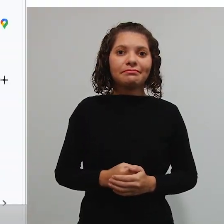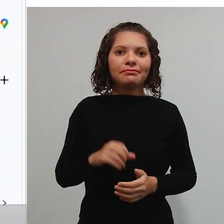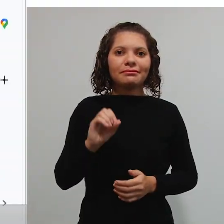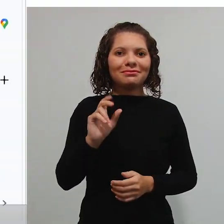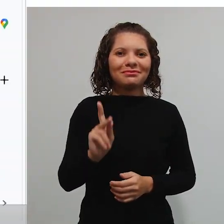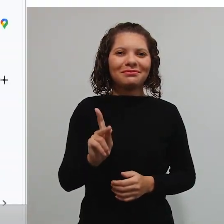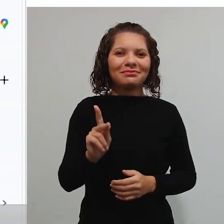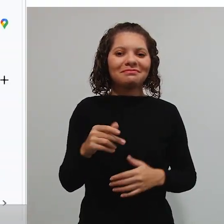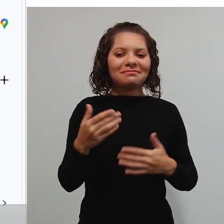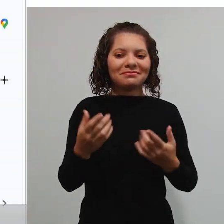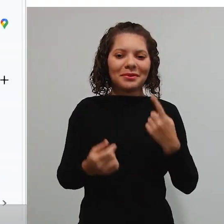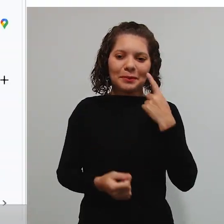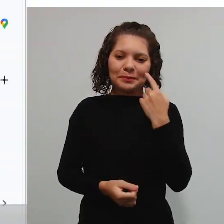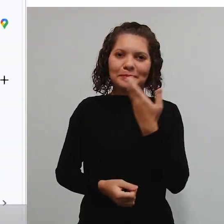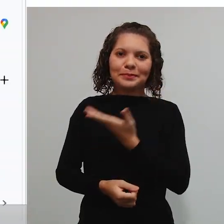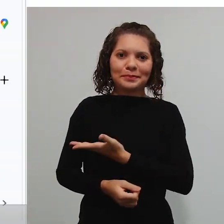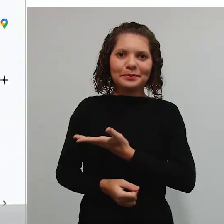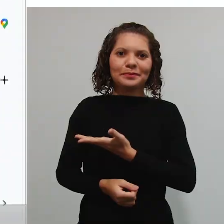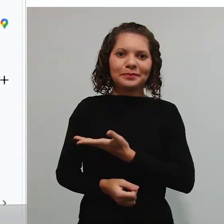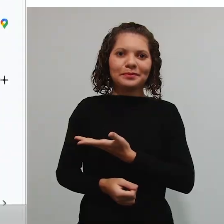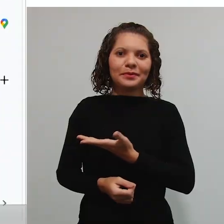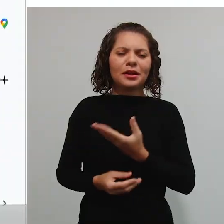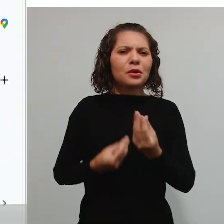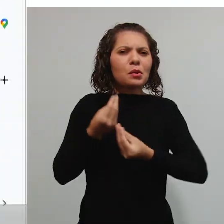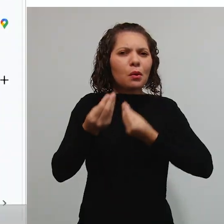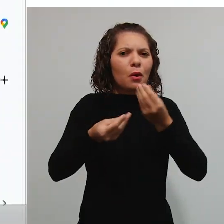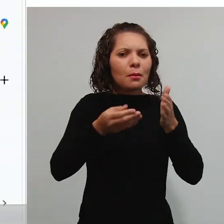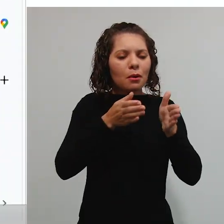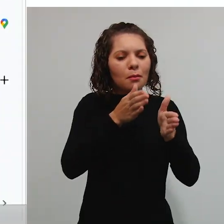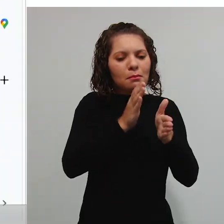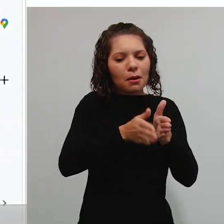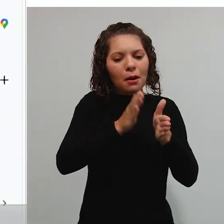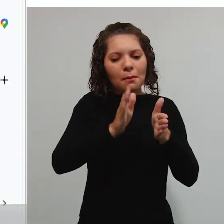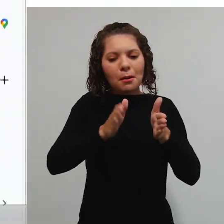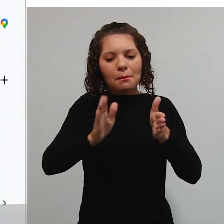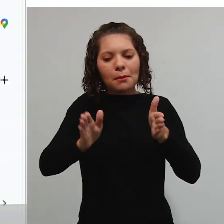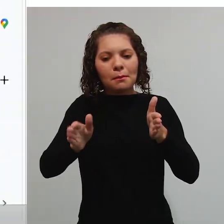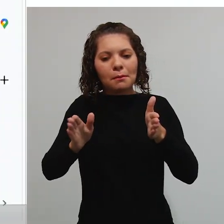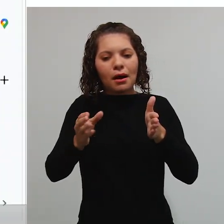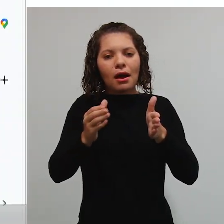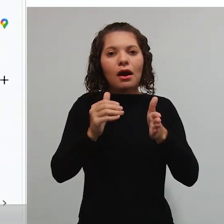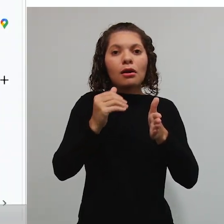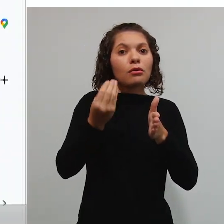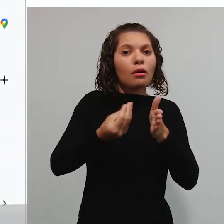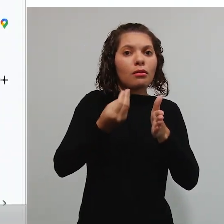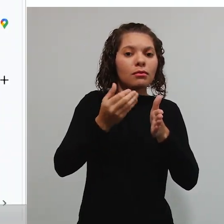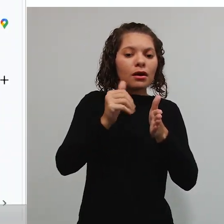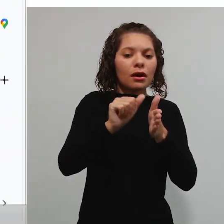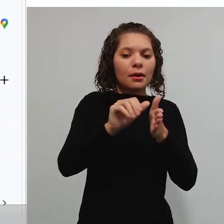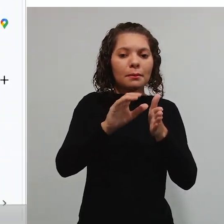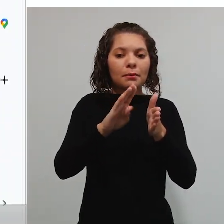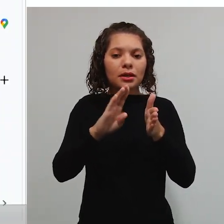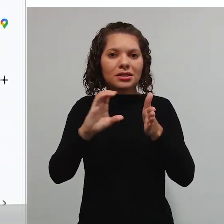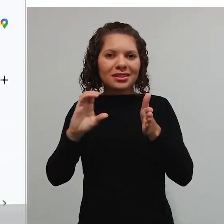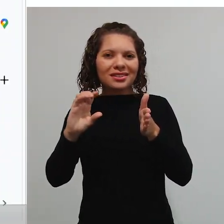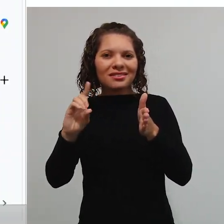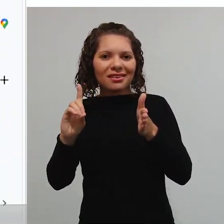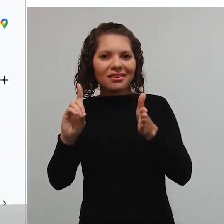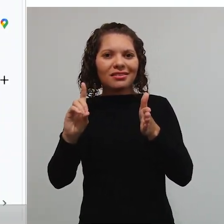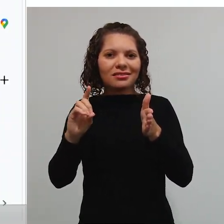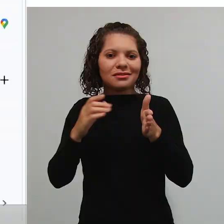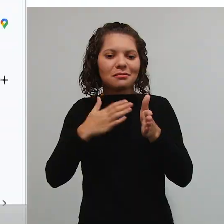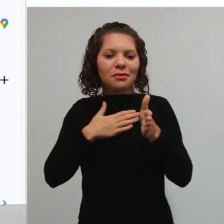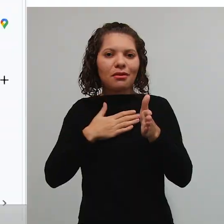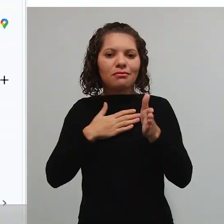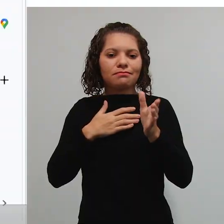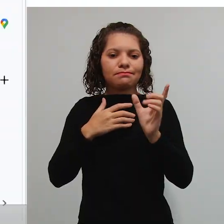Certo? Então, geralmente é assim, ó. E vai por ordem alfabética. O que é a ordem alfabética? Nesse caso, a ordem alfabética do